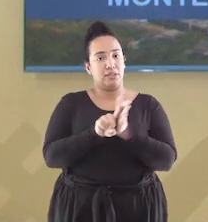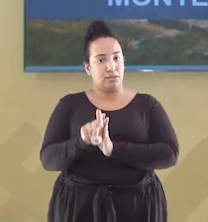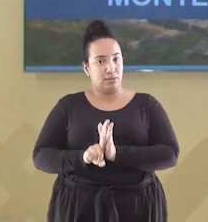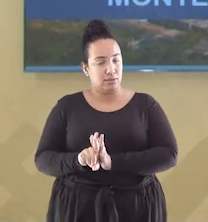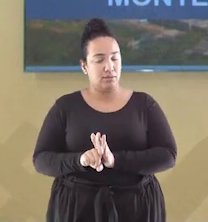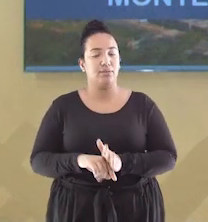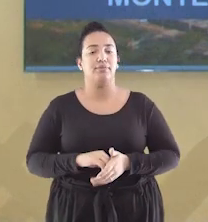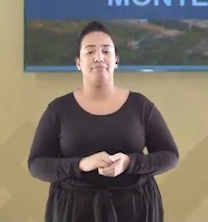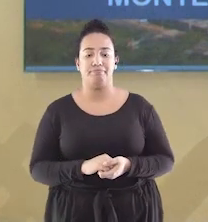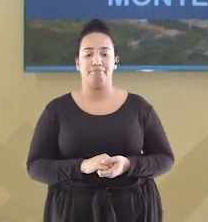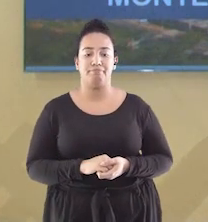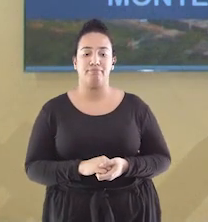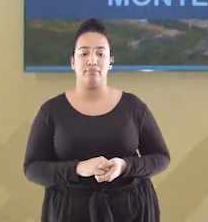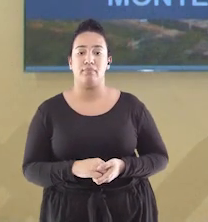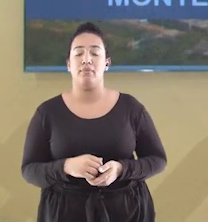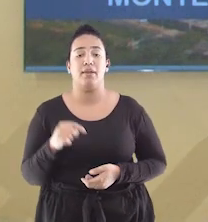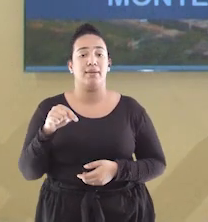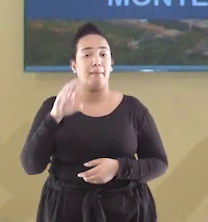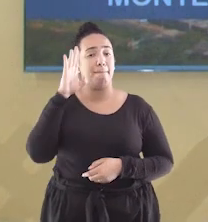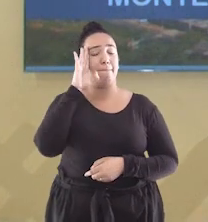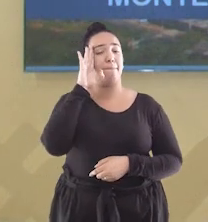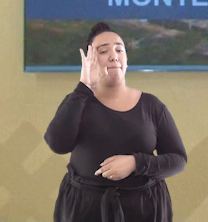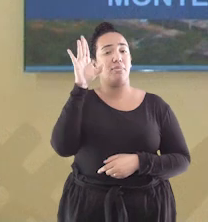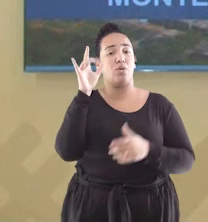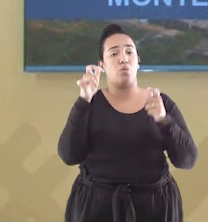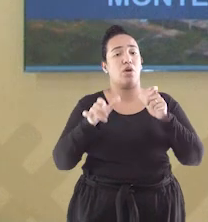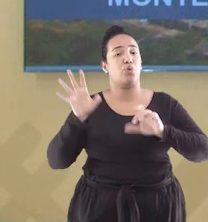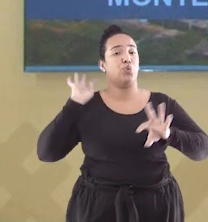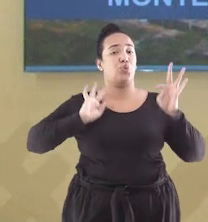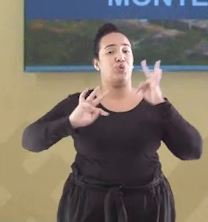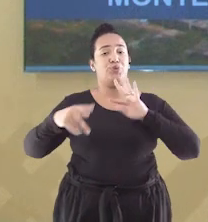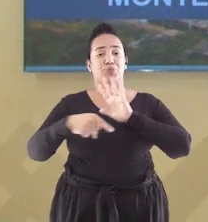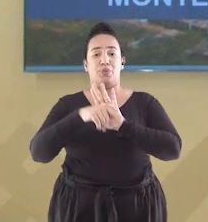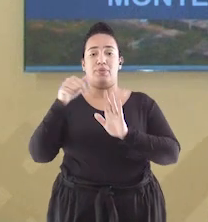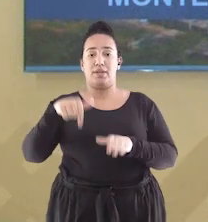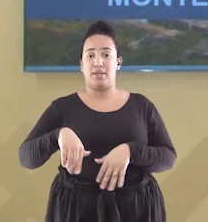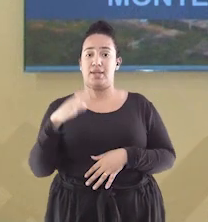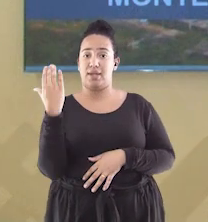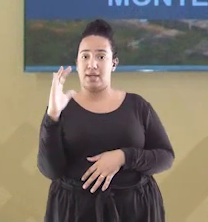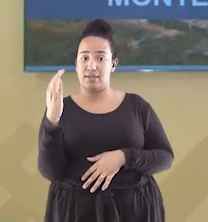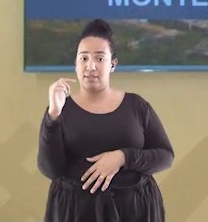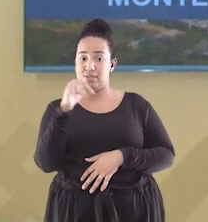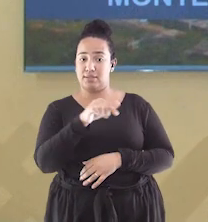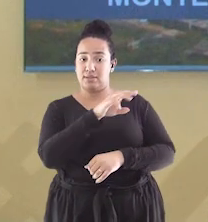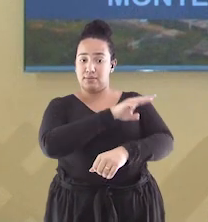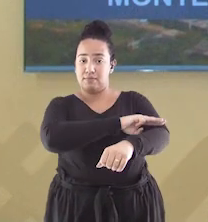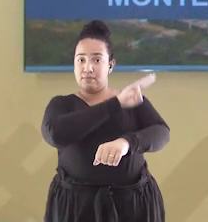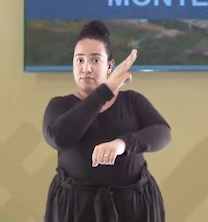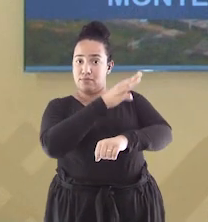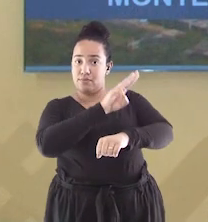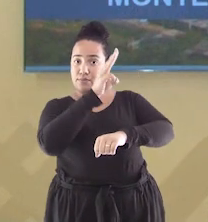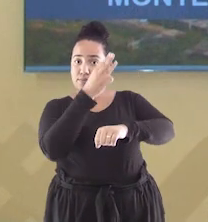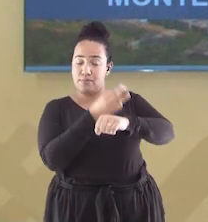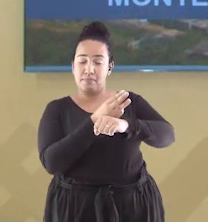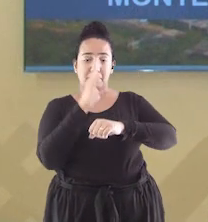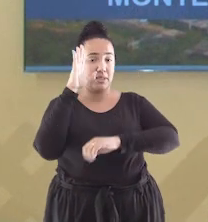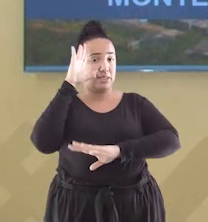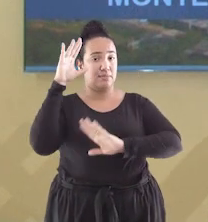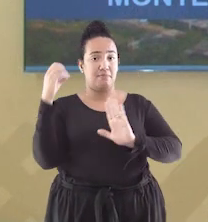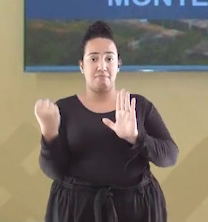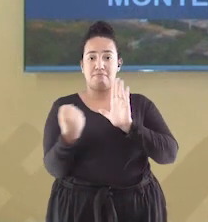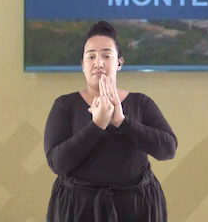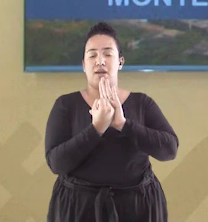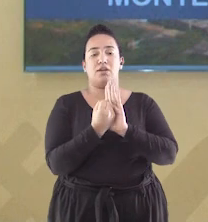ecológicas. Considerado o principal ponto turístico natural de Cariacica, o Mochoara é um dos mais importantes patrimônios históricos